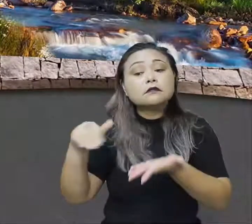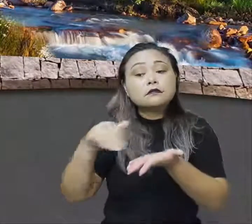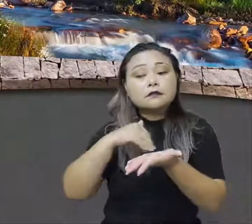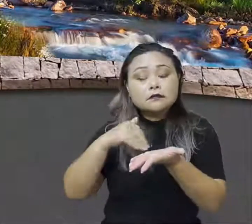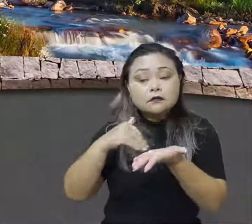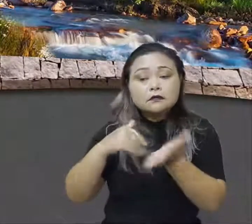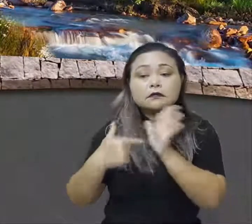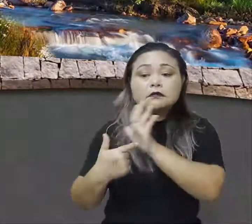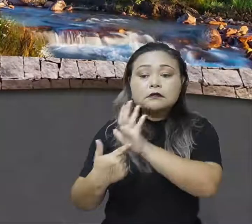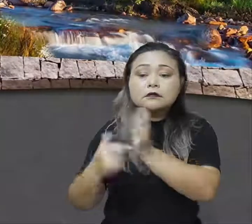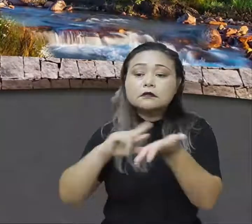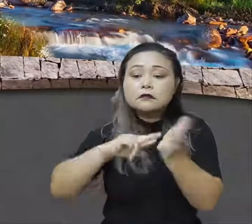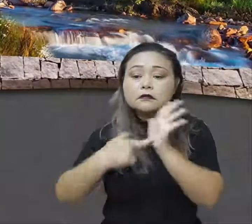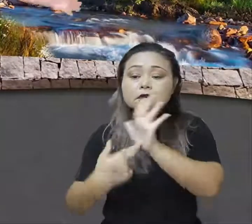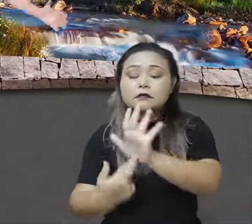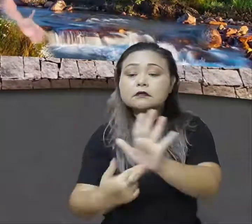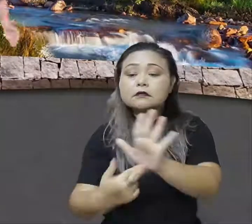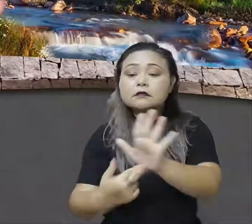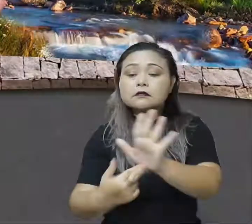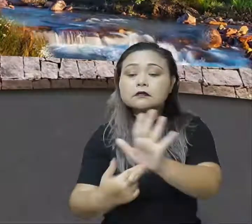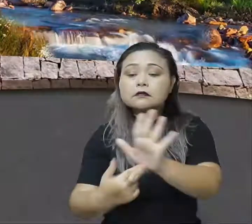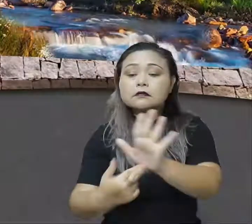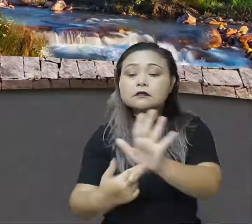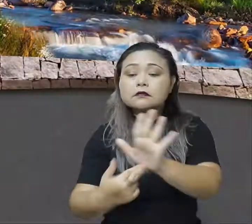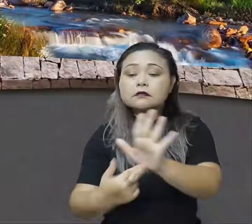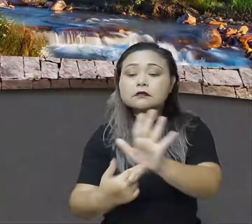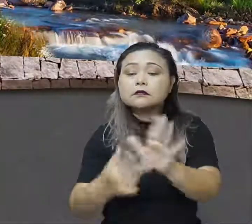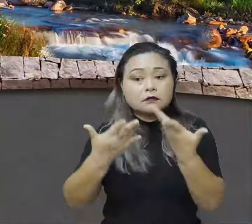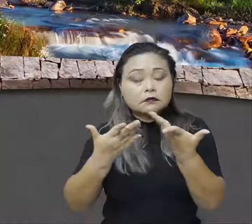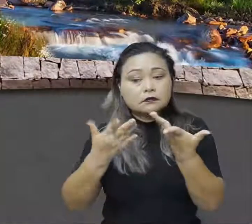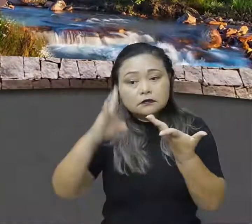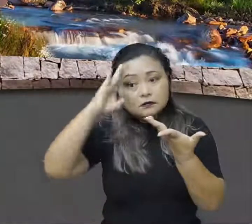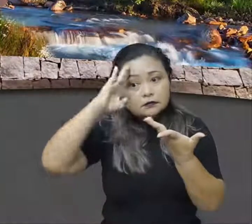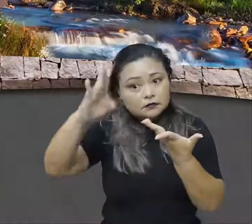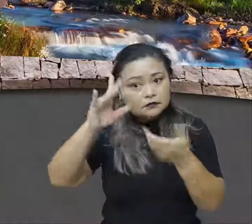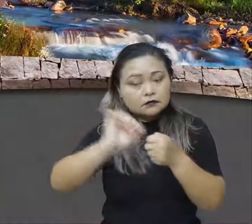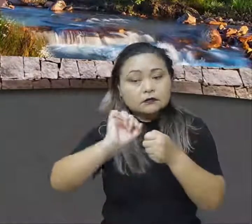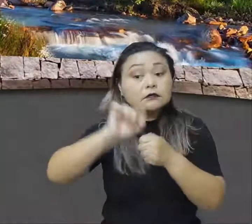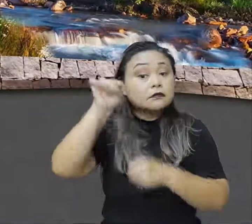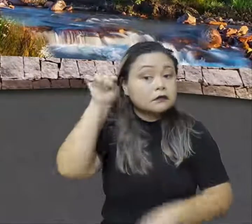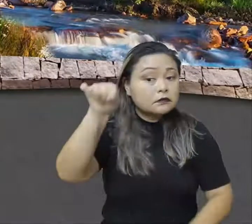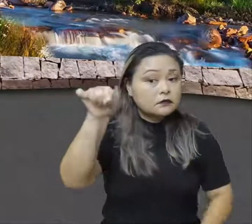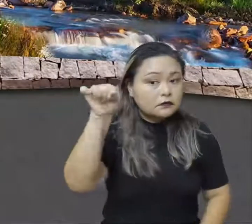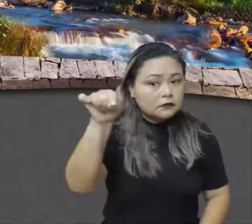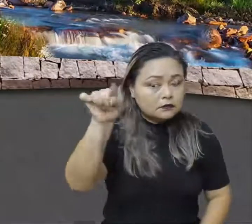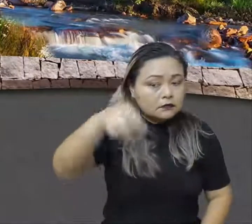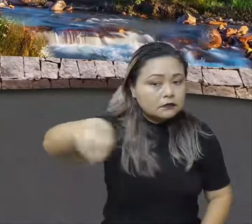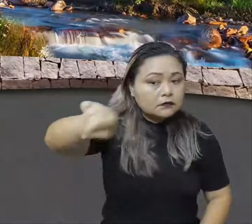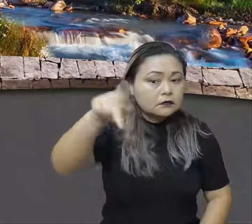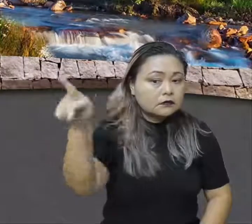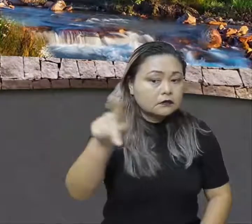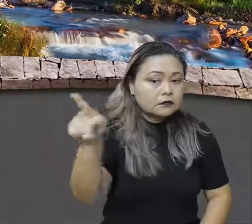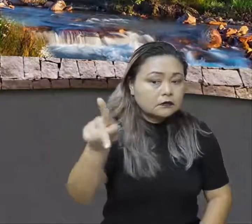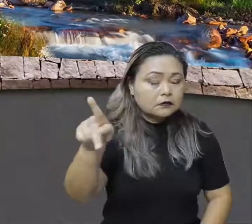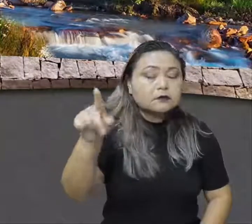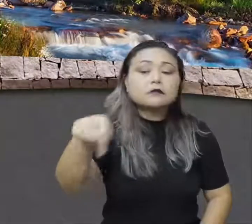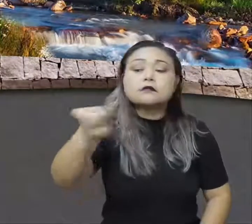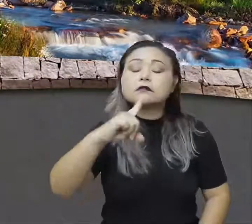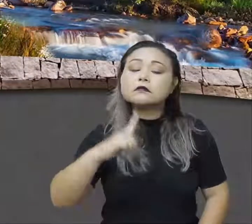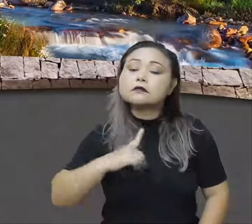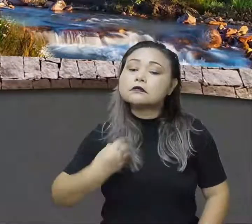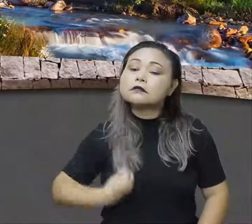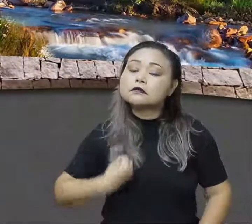toda a equipe da mediação. E principalmente vocês, professores que estão aí com